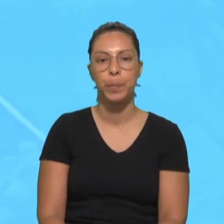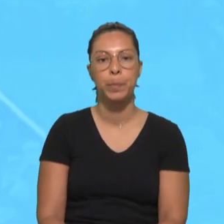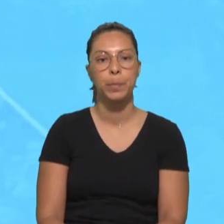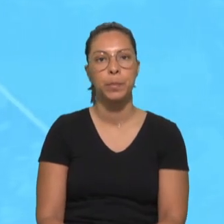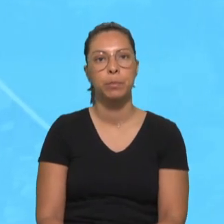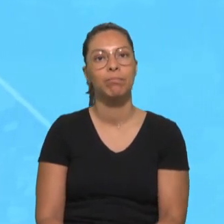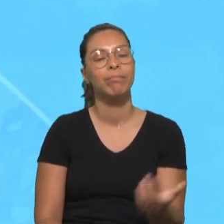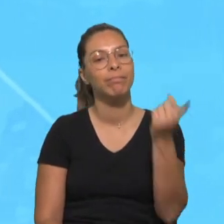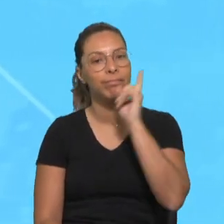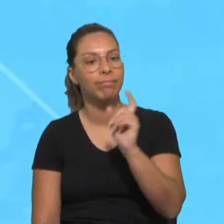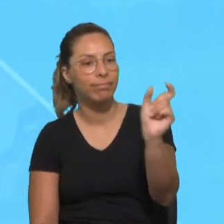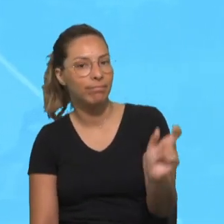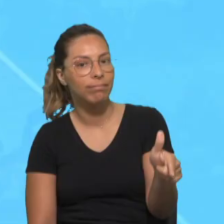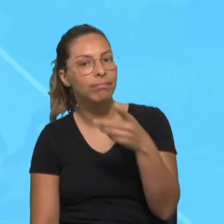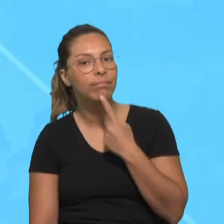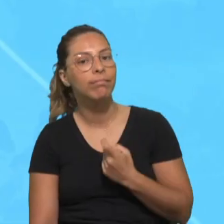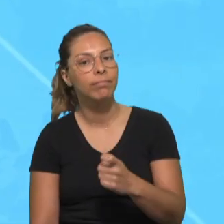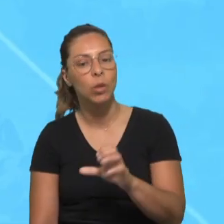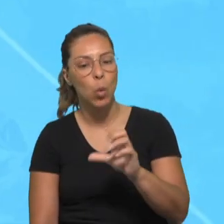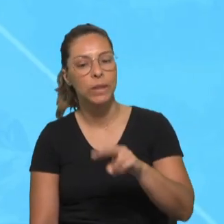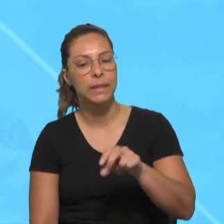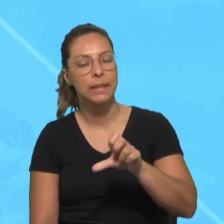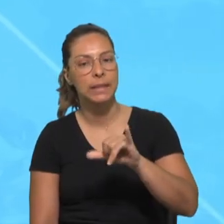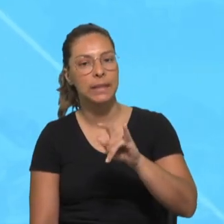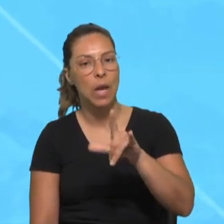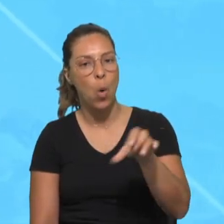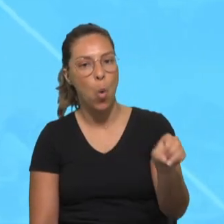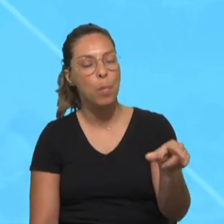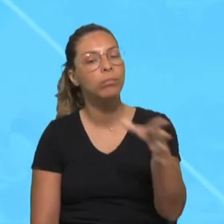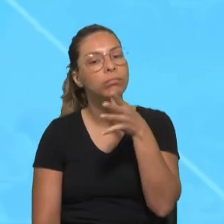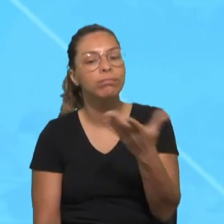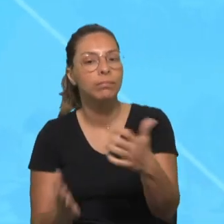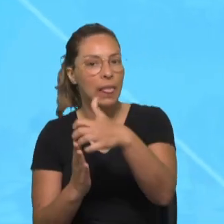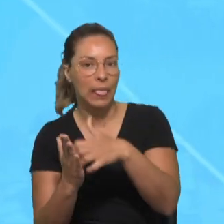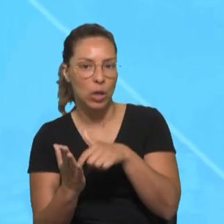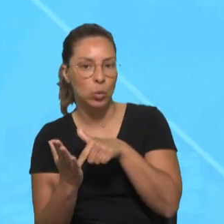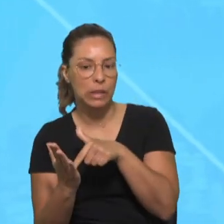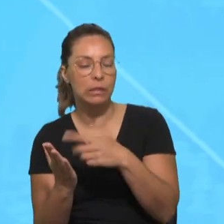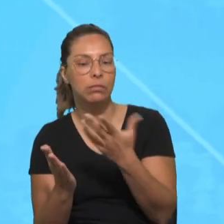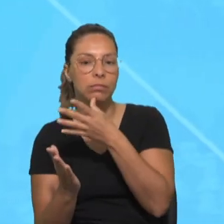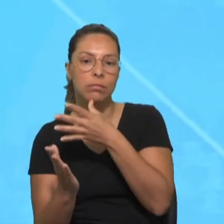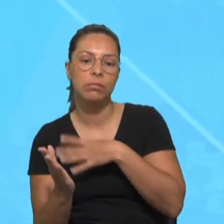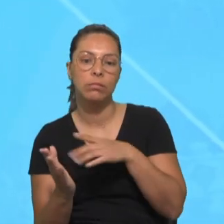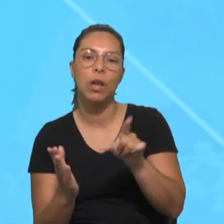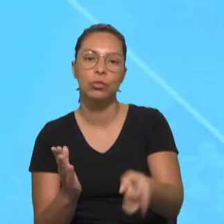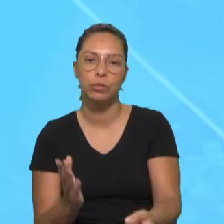Conceição Vieira, o que é que nós podemos subtrair deste, ou sublinhar deste Evangelho do 5º domingo da